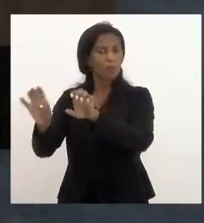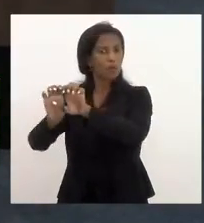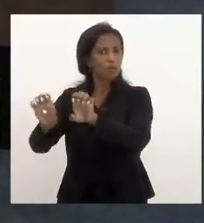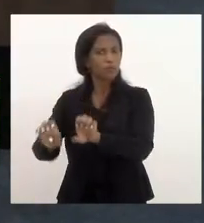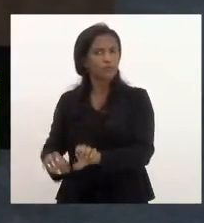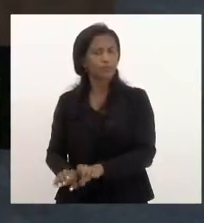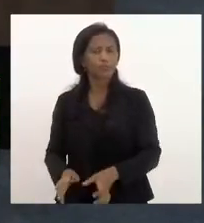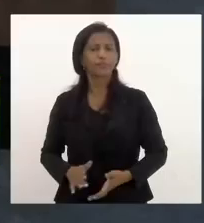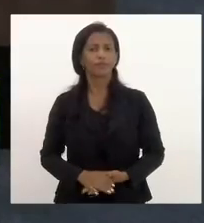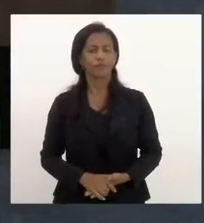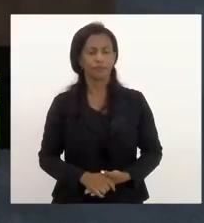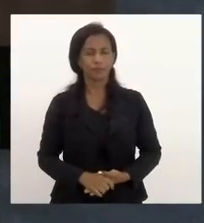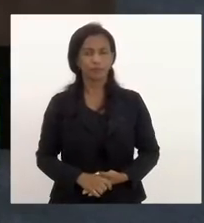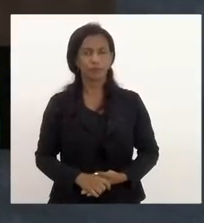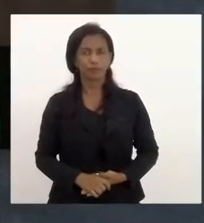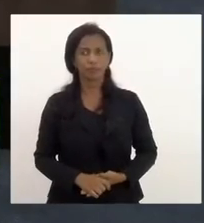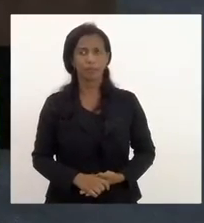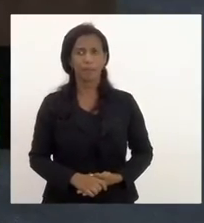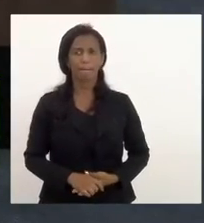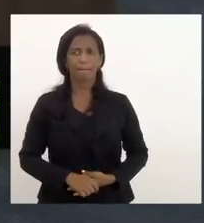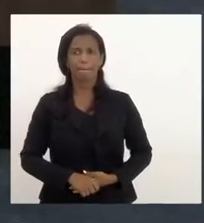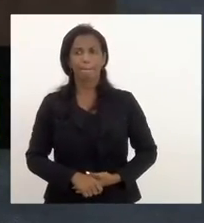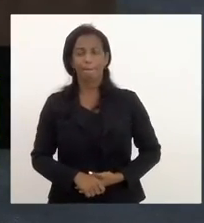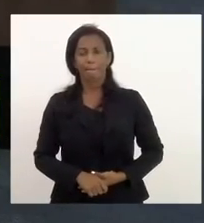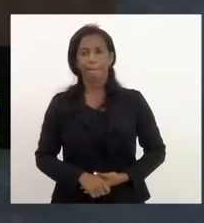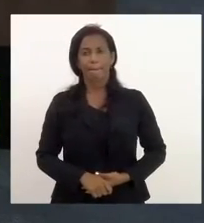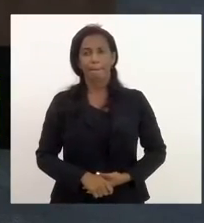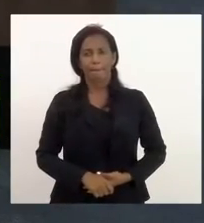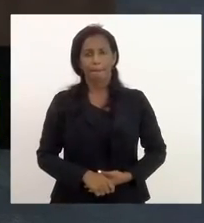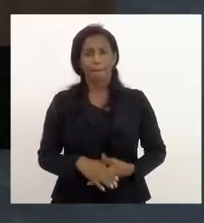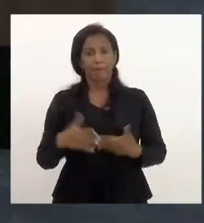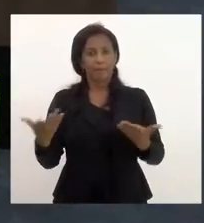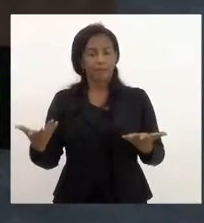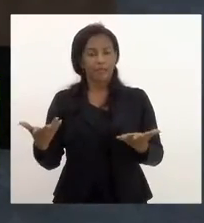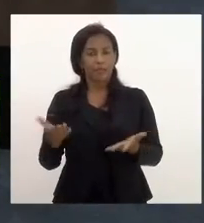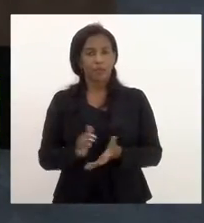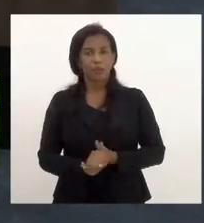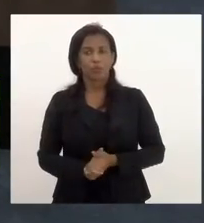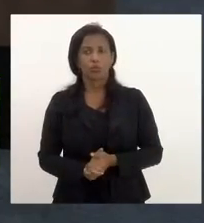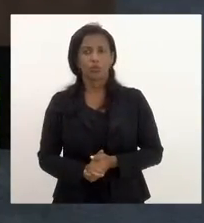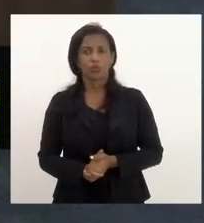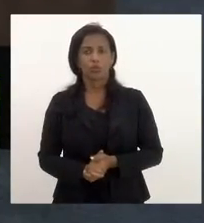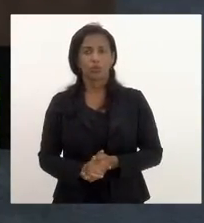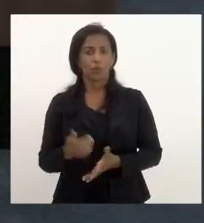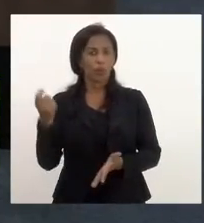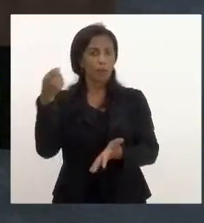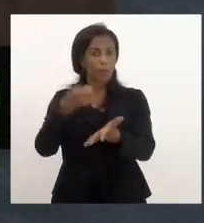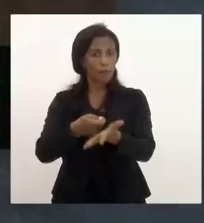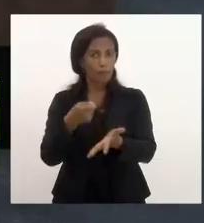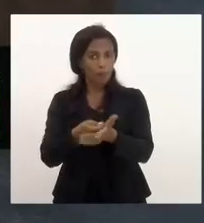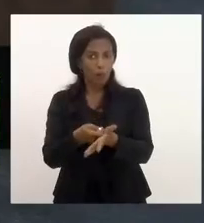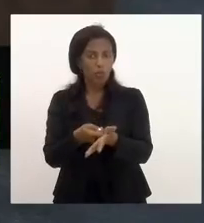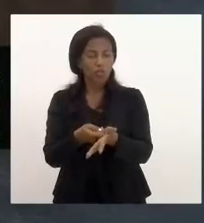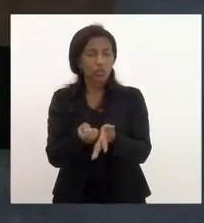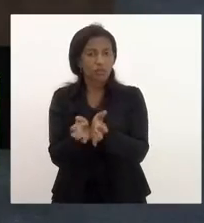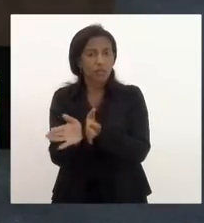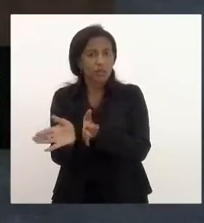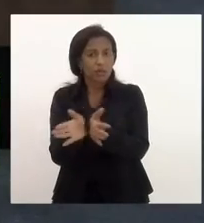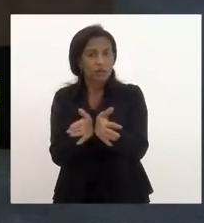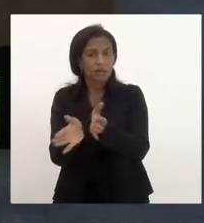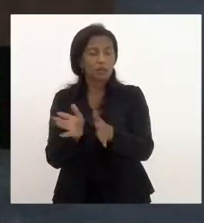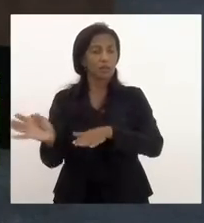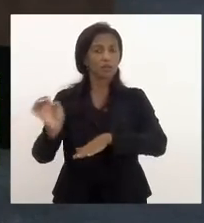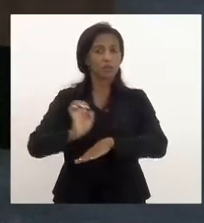estrutura e isso se o quarto com as vedações imposta sendo de bom e viabilizar